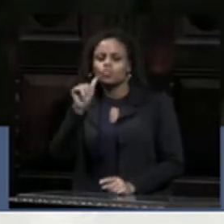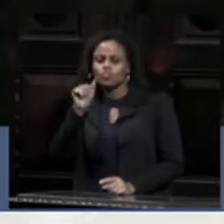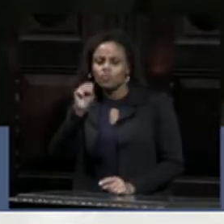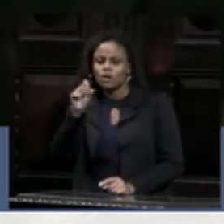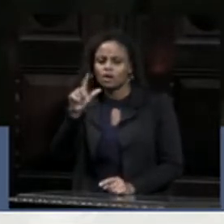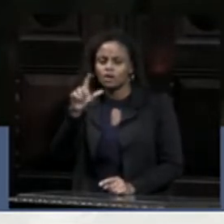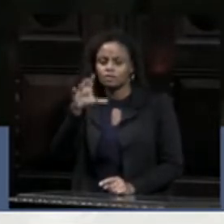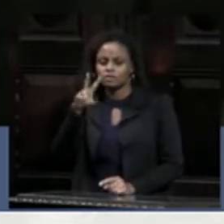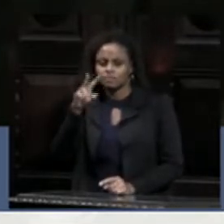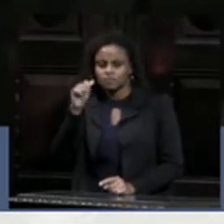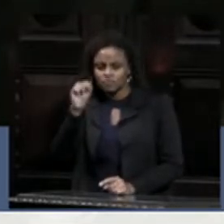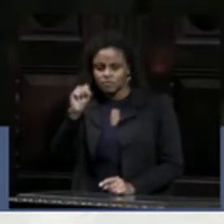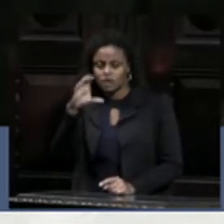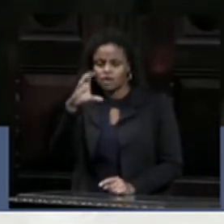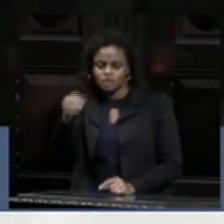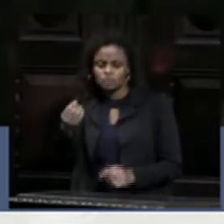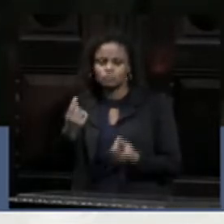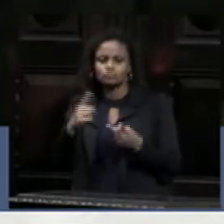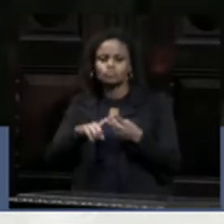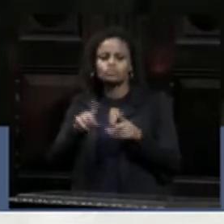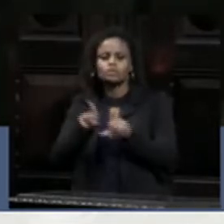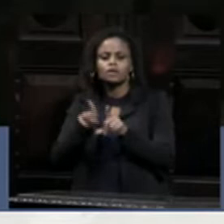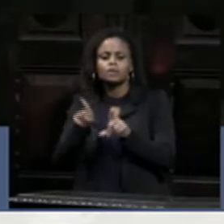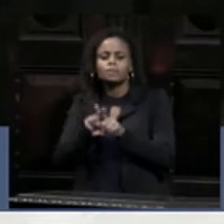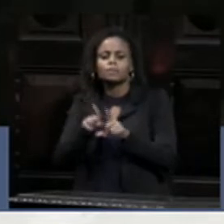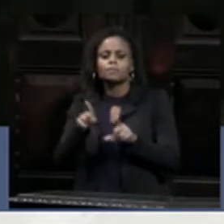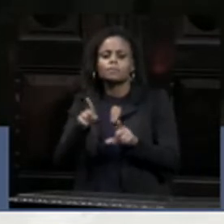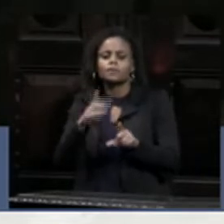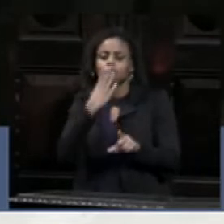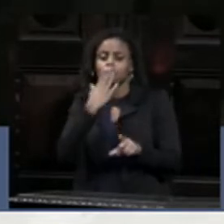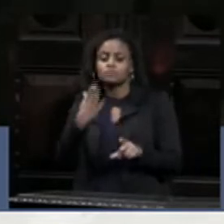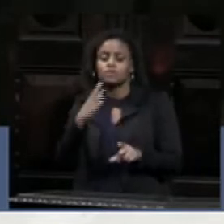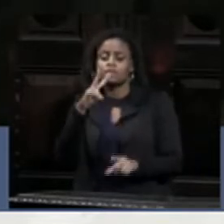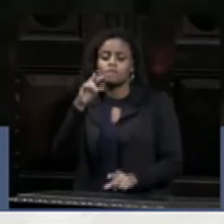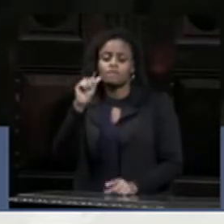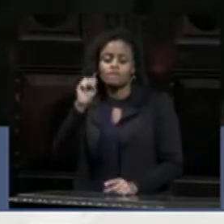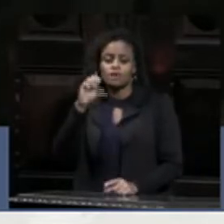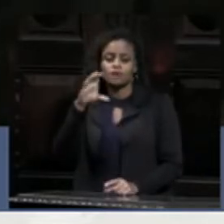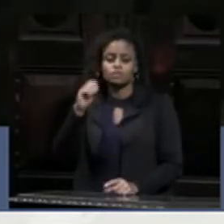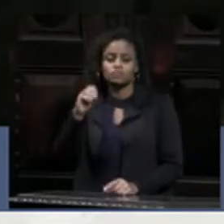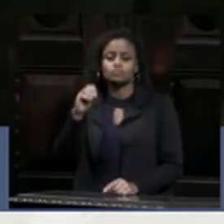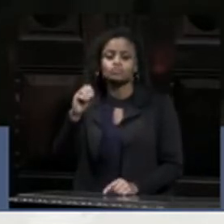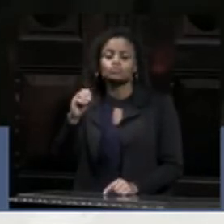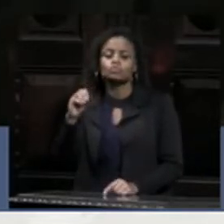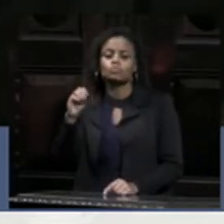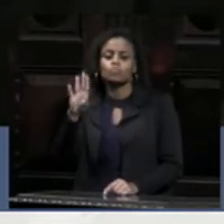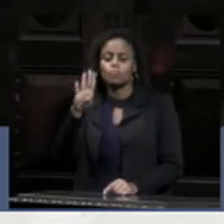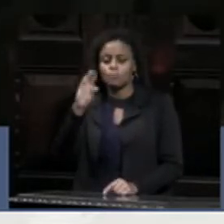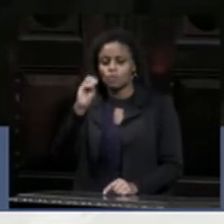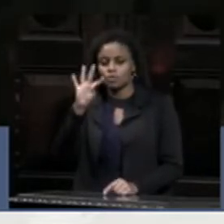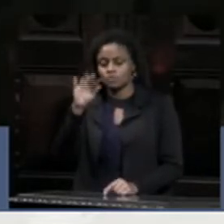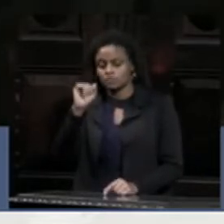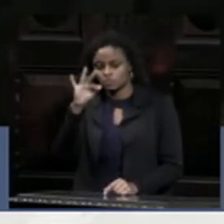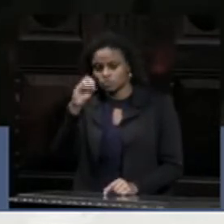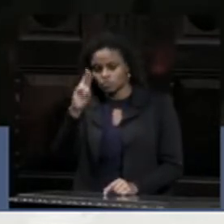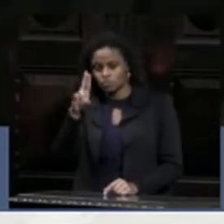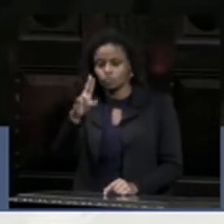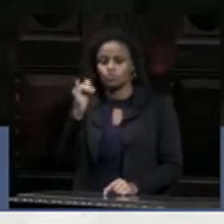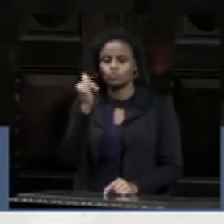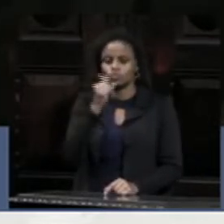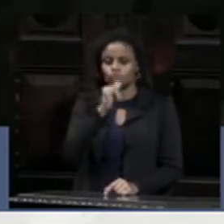estão equacionando essa questão, já estão equacionando. Então, o meu voto num primeiro